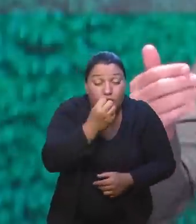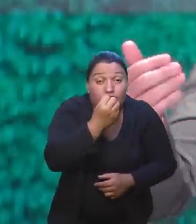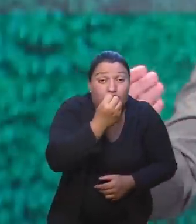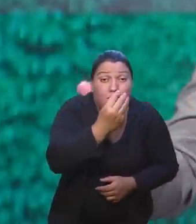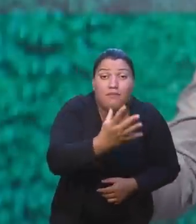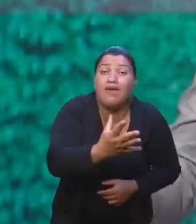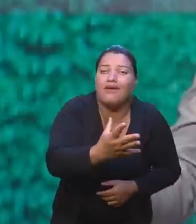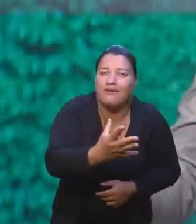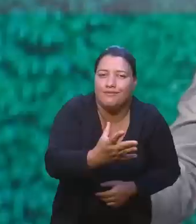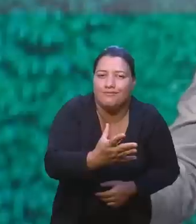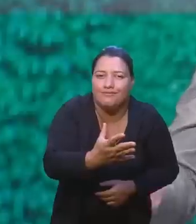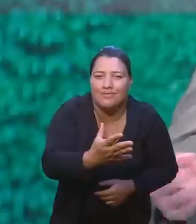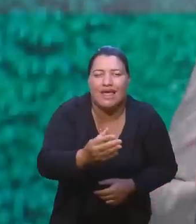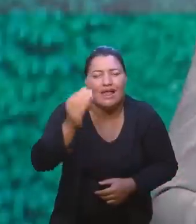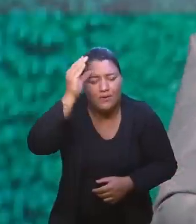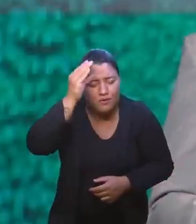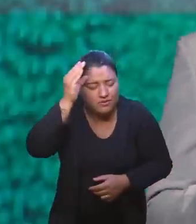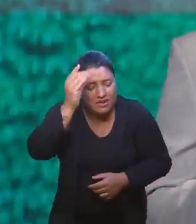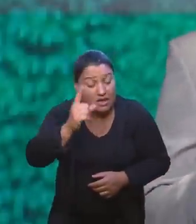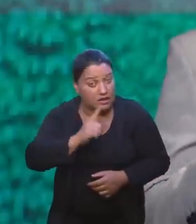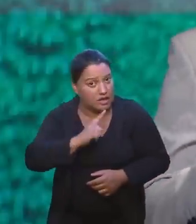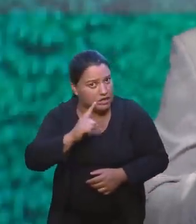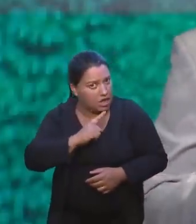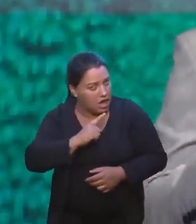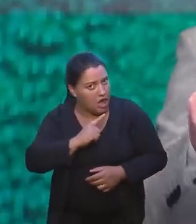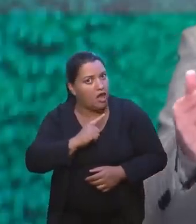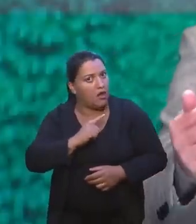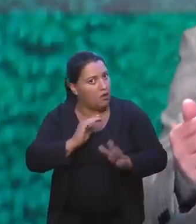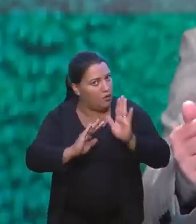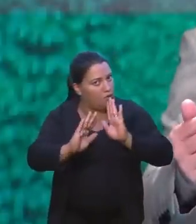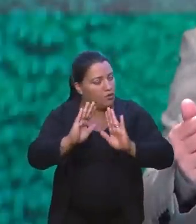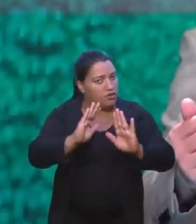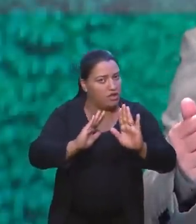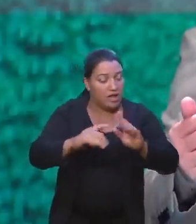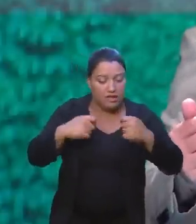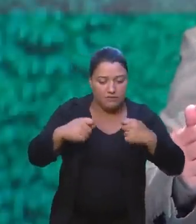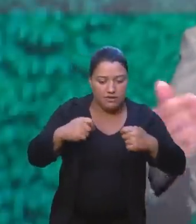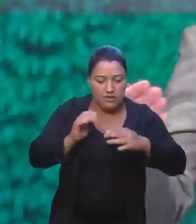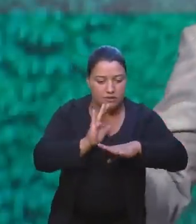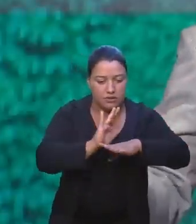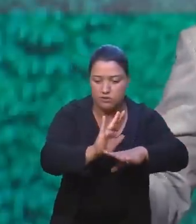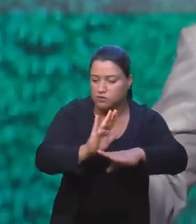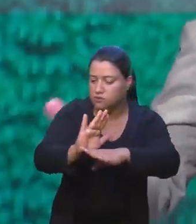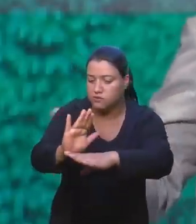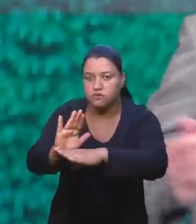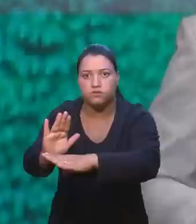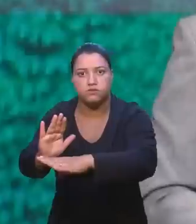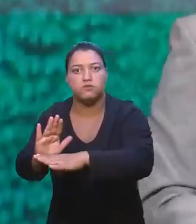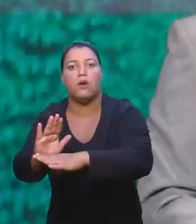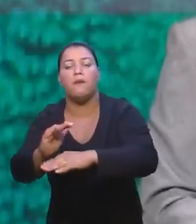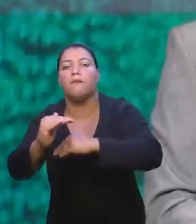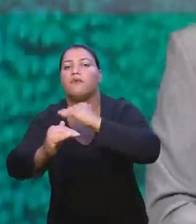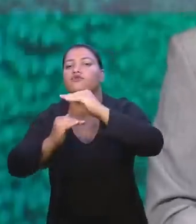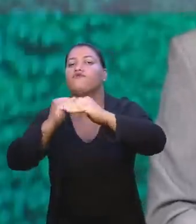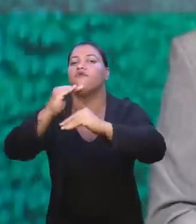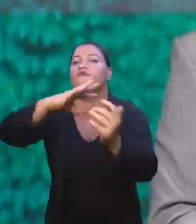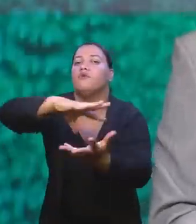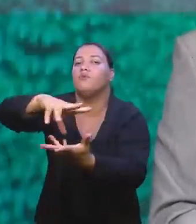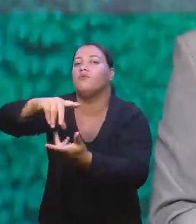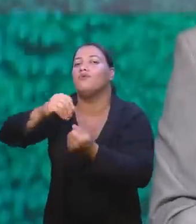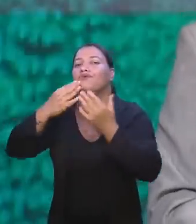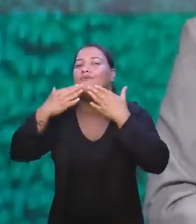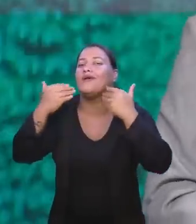consciência desperta e que procuram ser proativos no campo da construção de um mundo